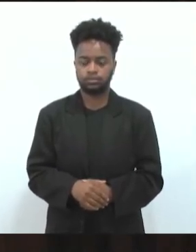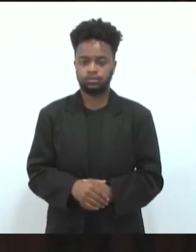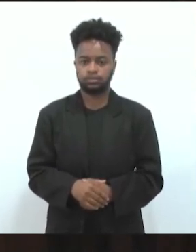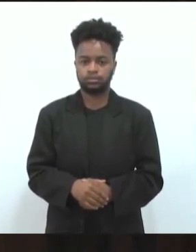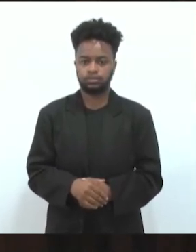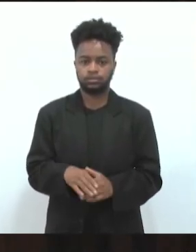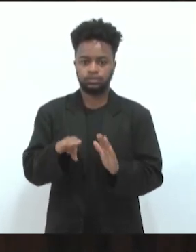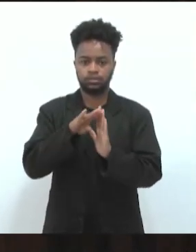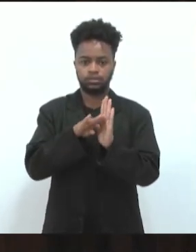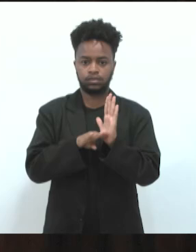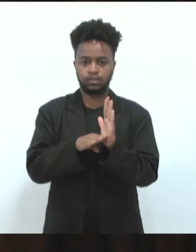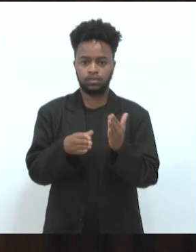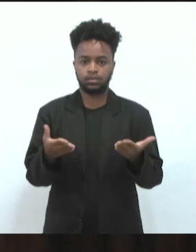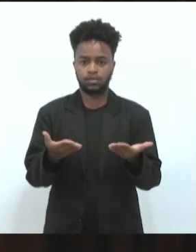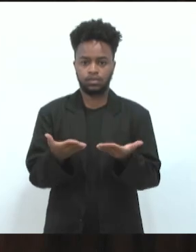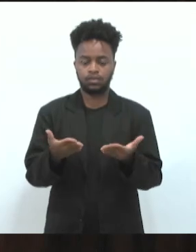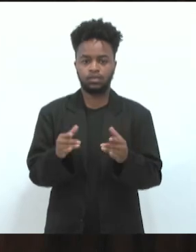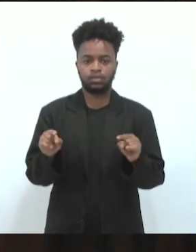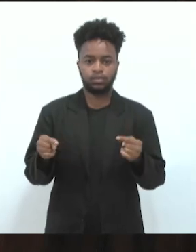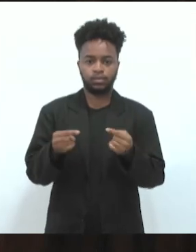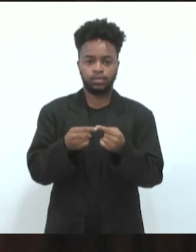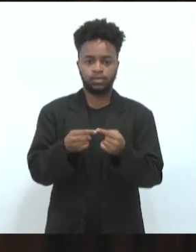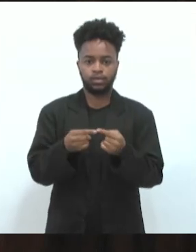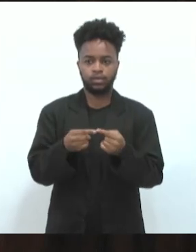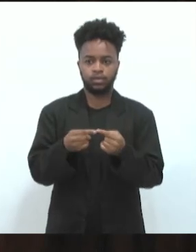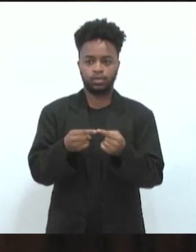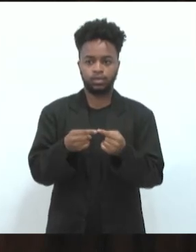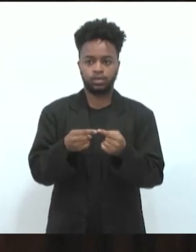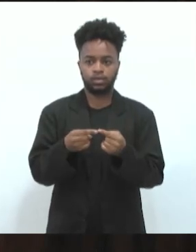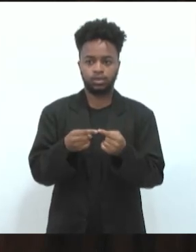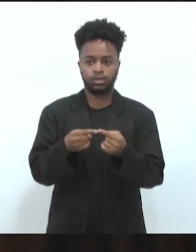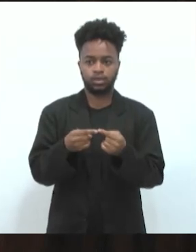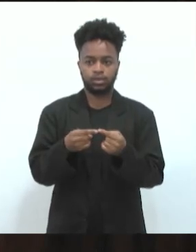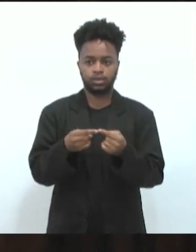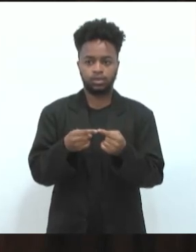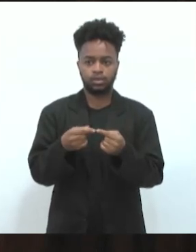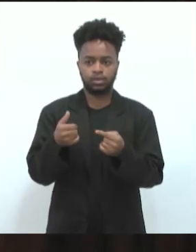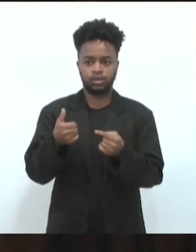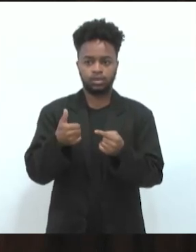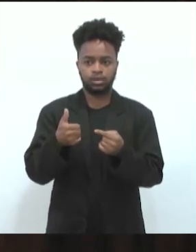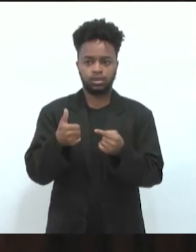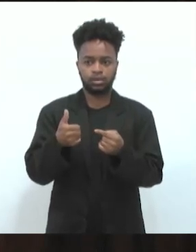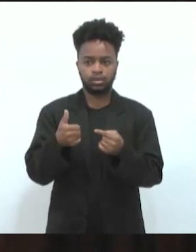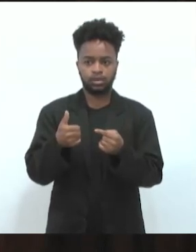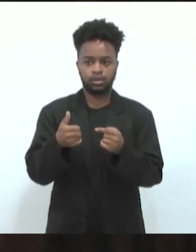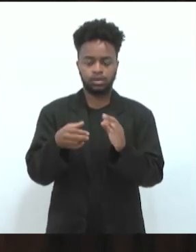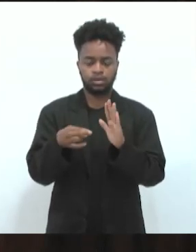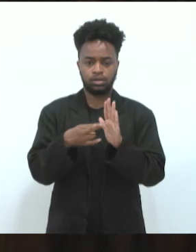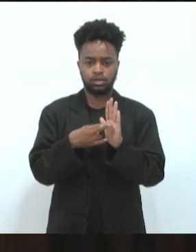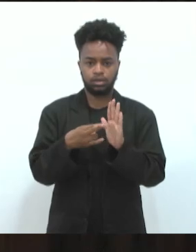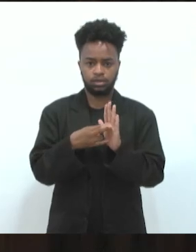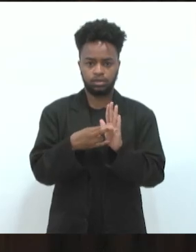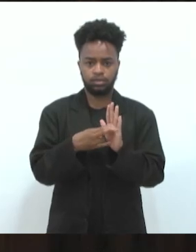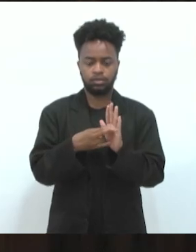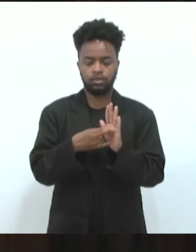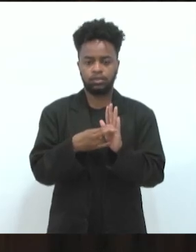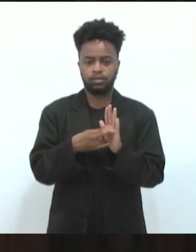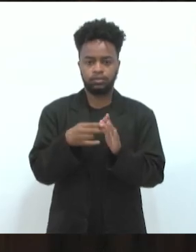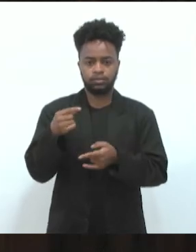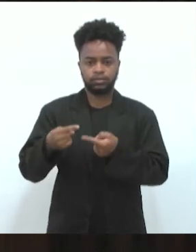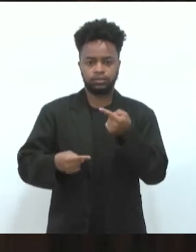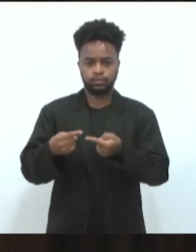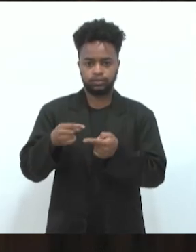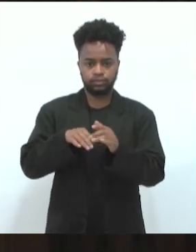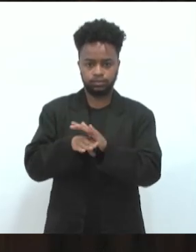Incluídos na ordem do dia, de acordo com o 1º do artigo 47 do Regimento Interno. Em tramitação ordinária, em